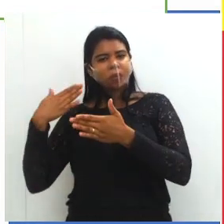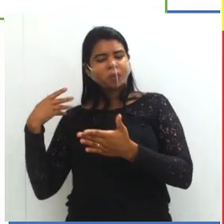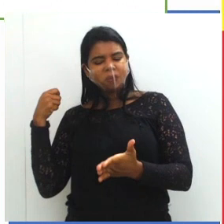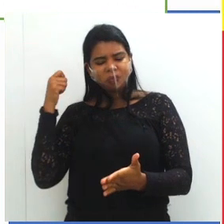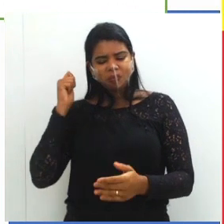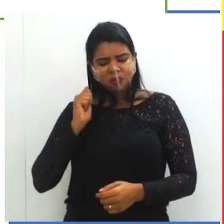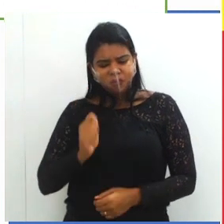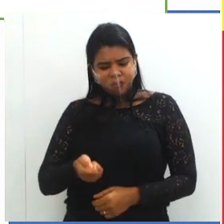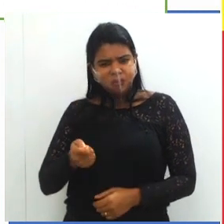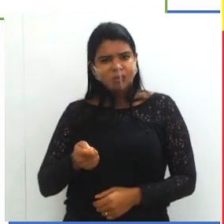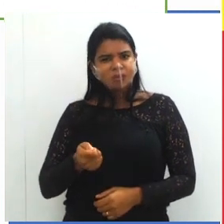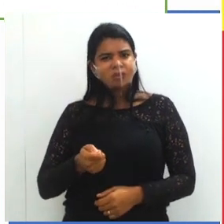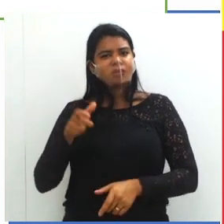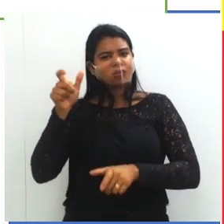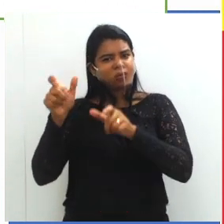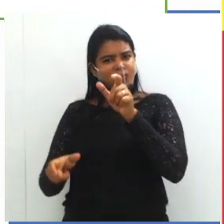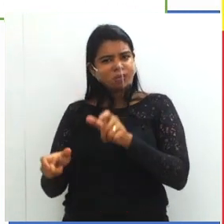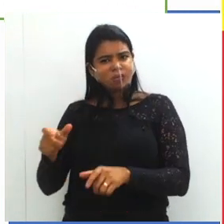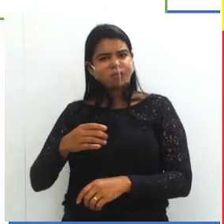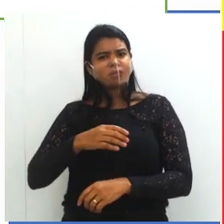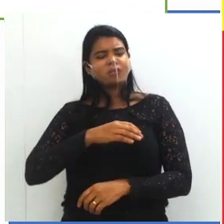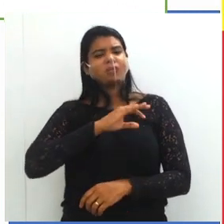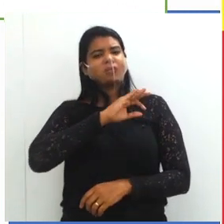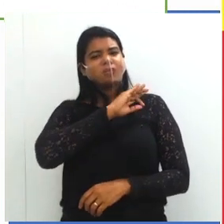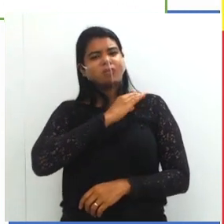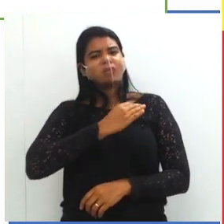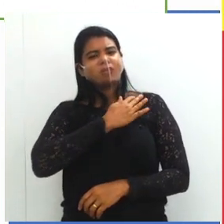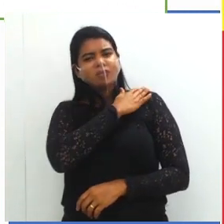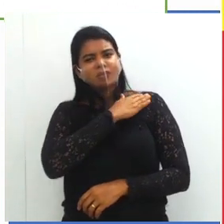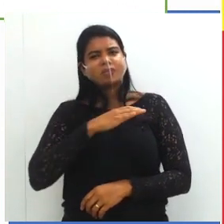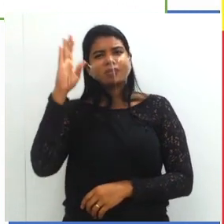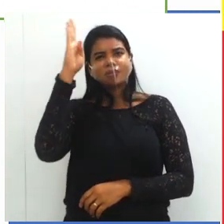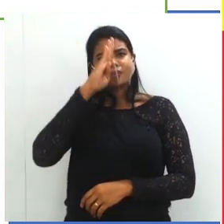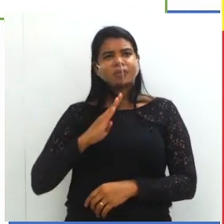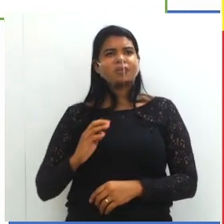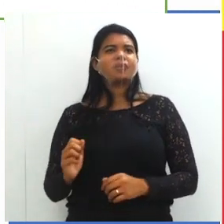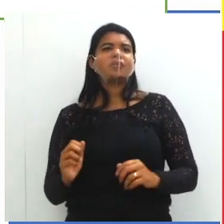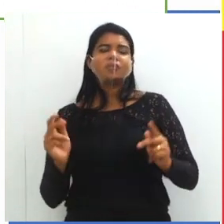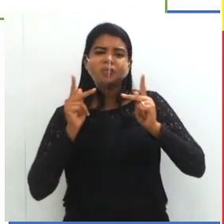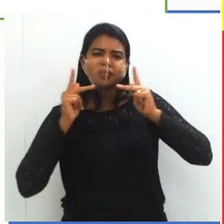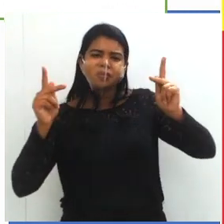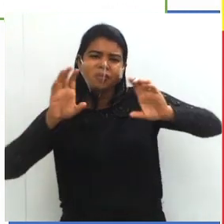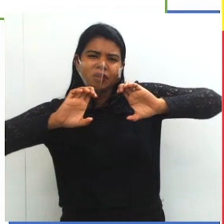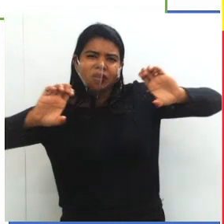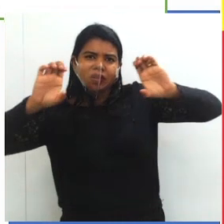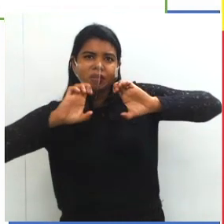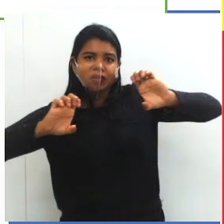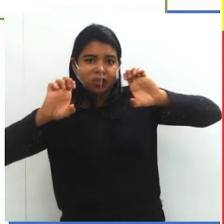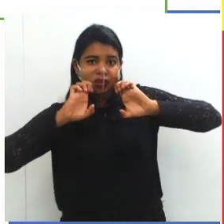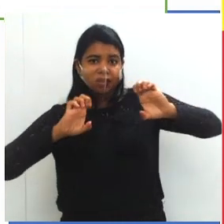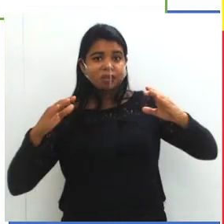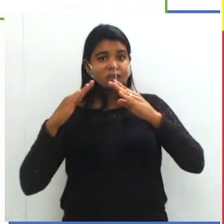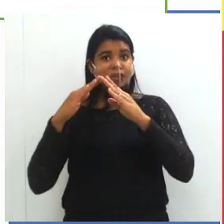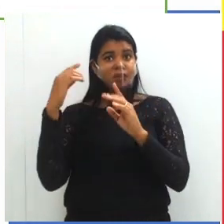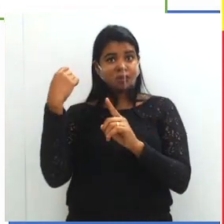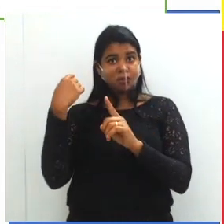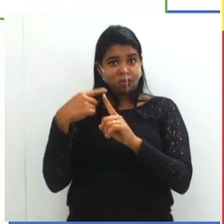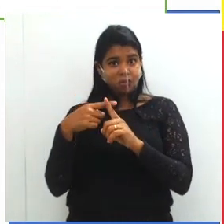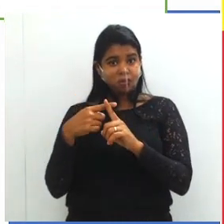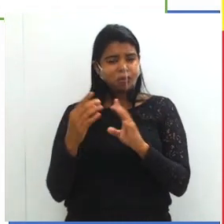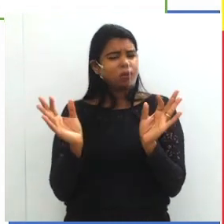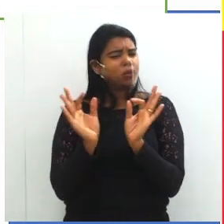da ditadura civil-militar no Brasil. Ele pregava, olha aí um ponto importante, pregava uma